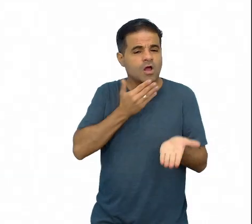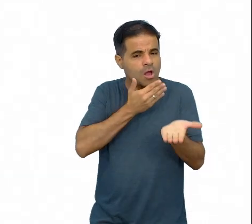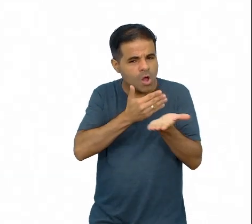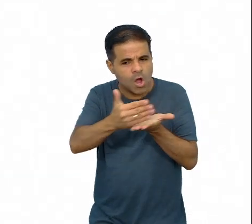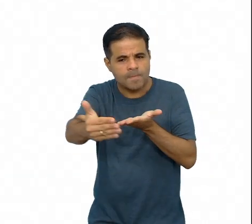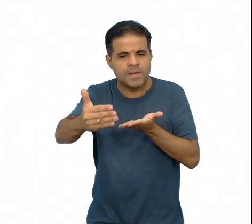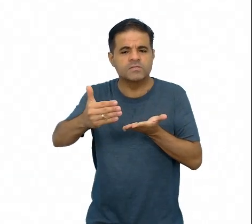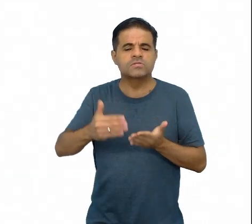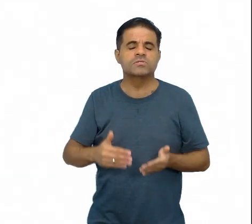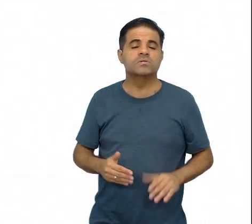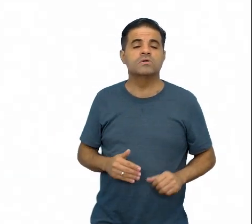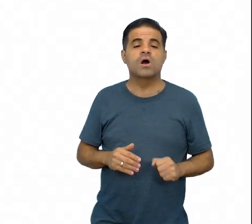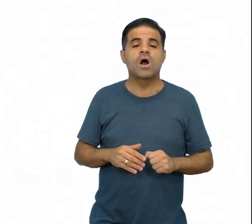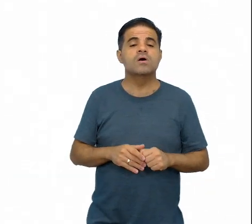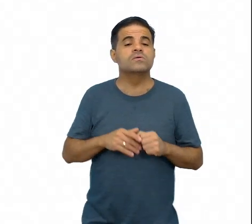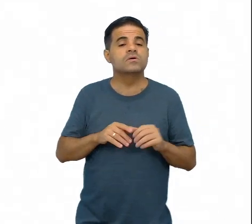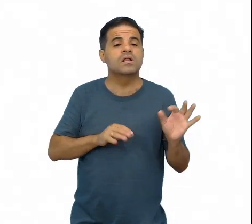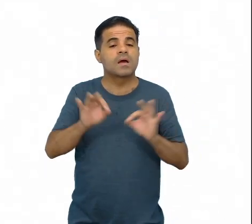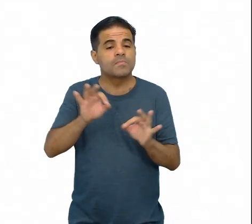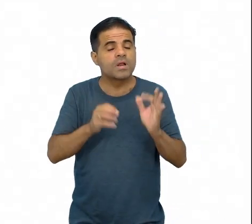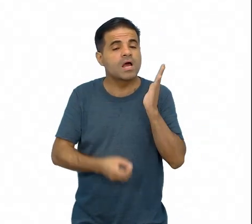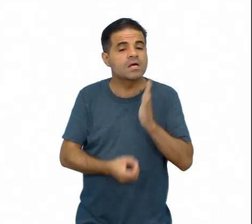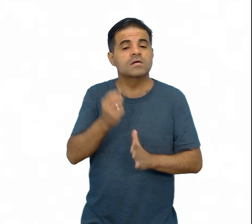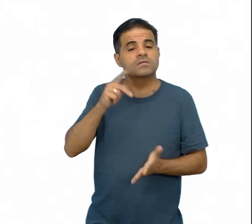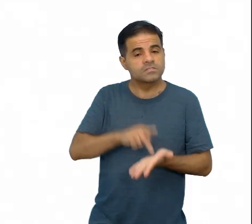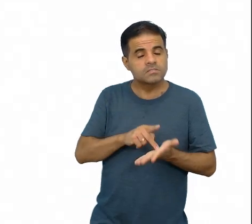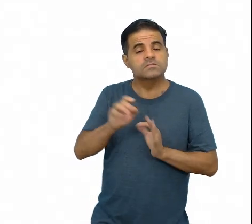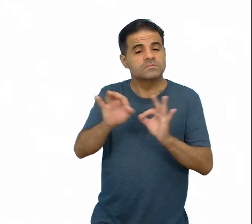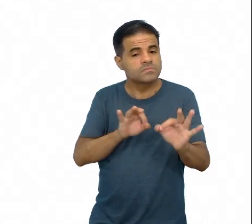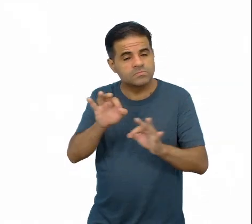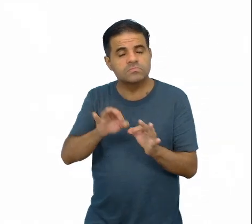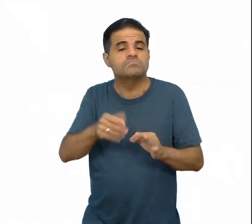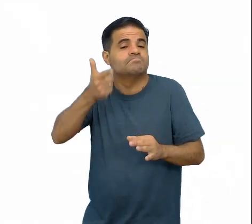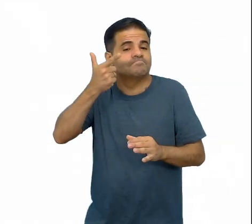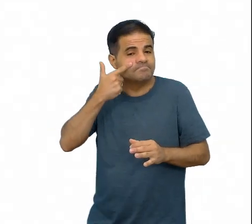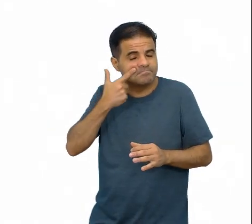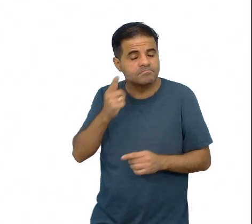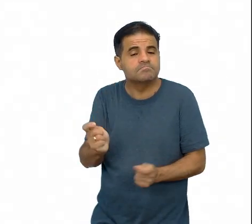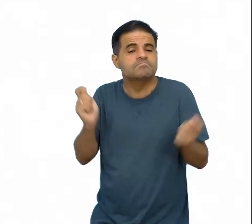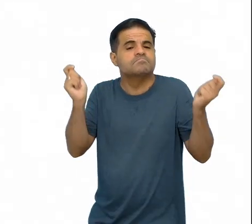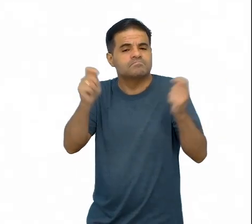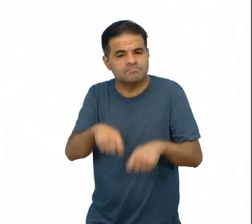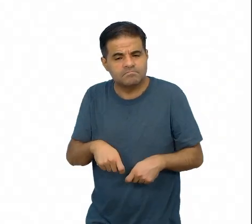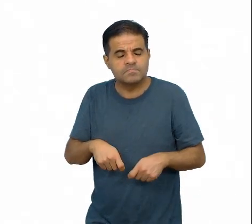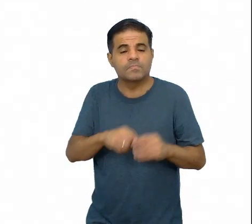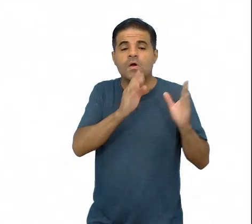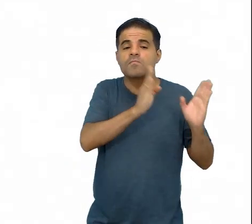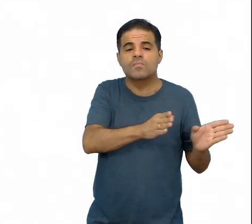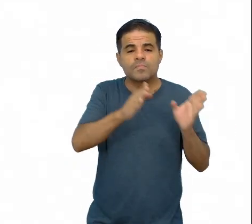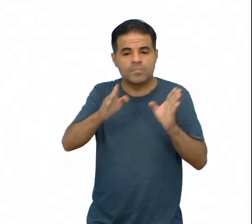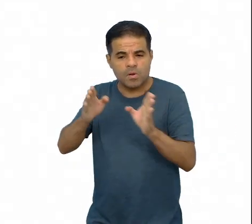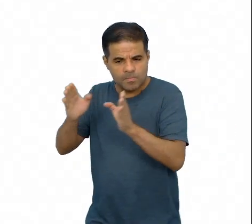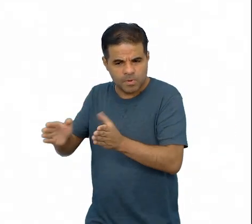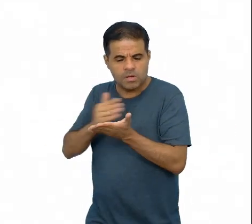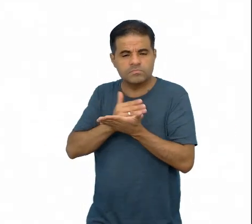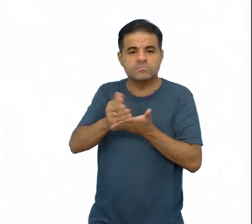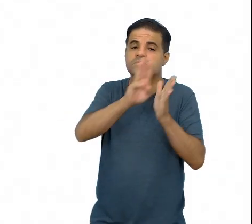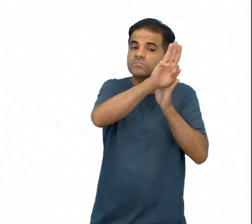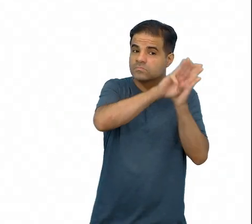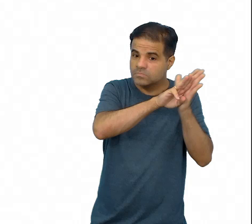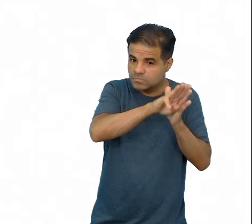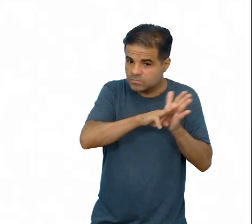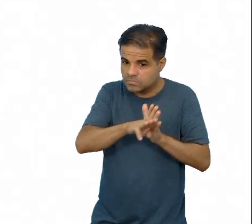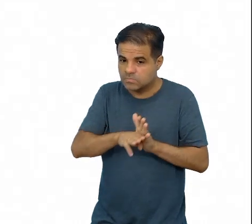iniciado. Elaborar de fato o planejamento, considerando, se possível, as etapas iniciais da